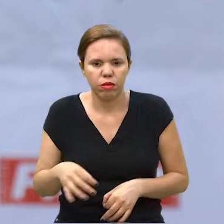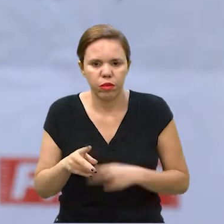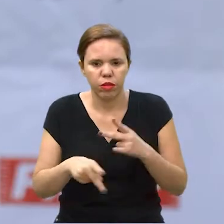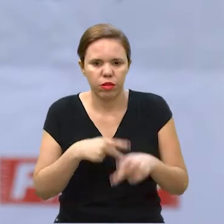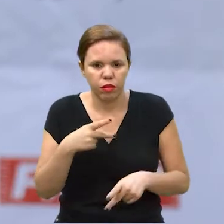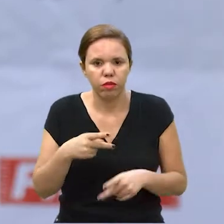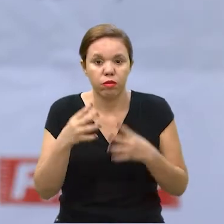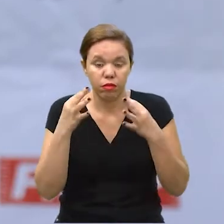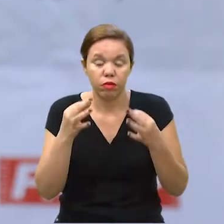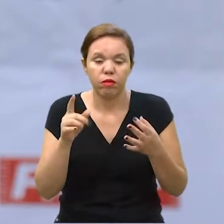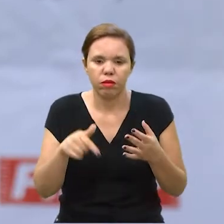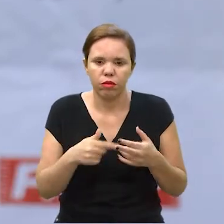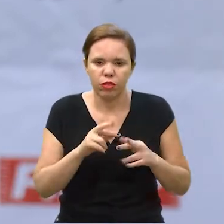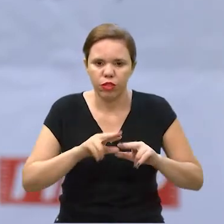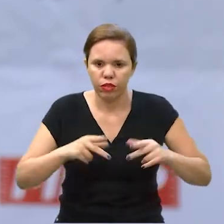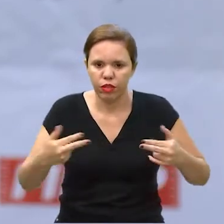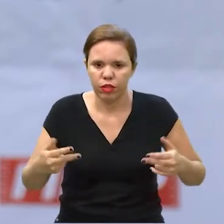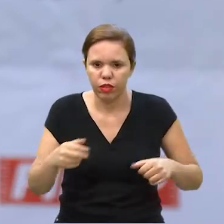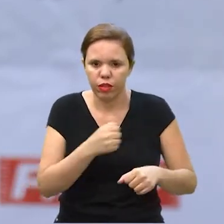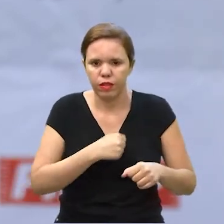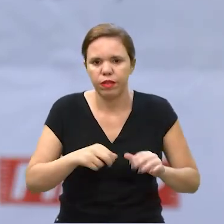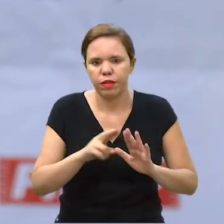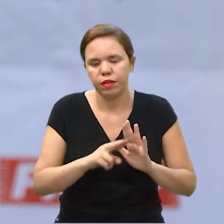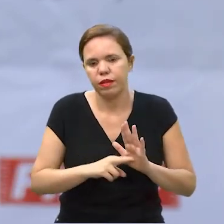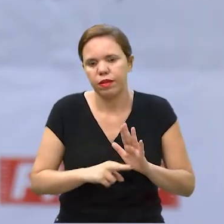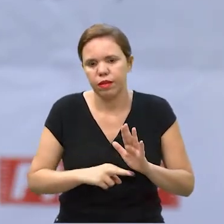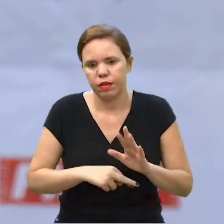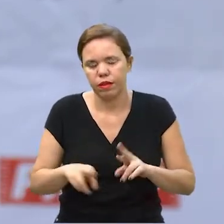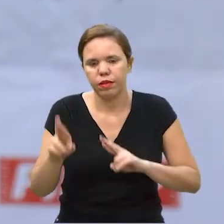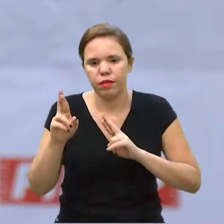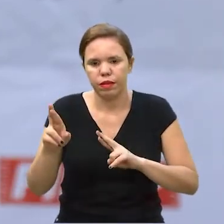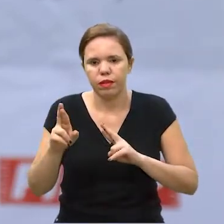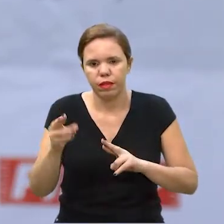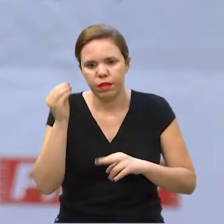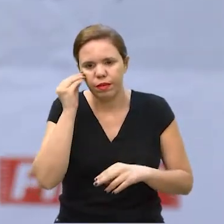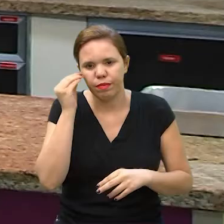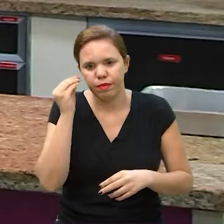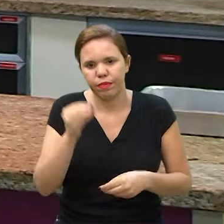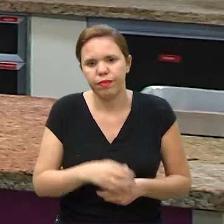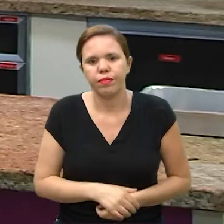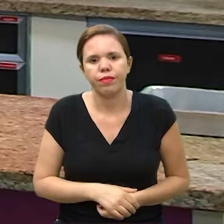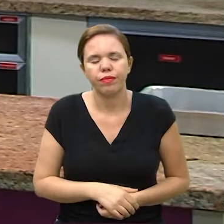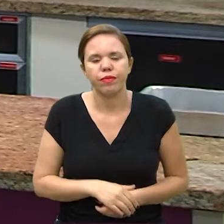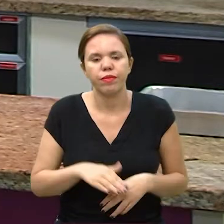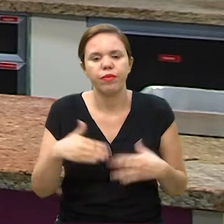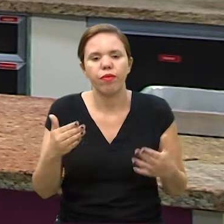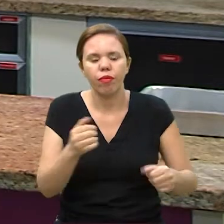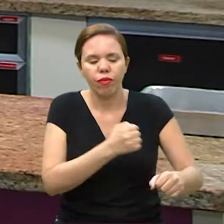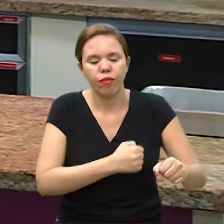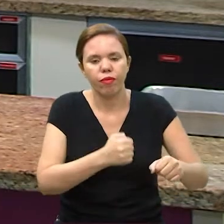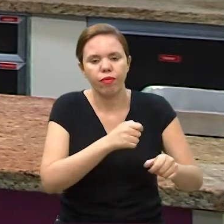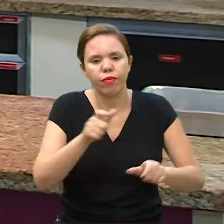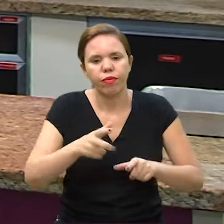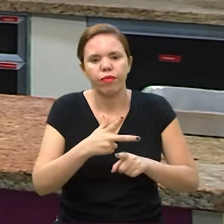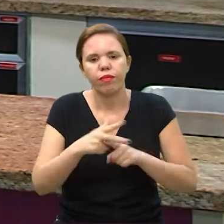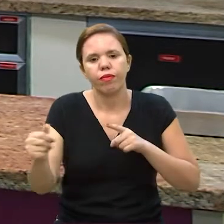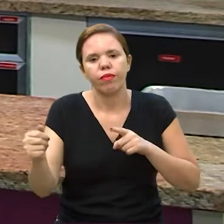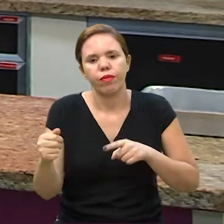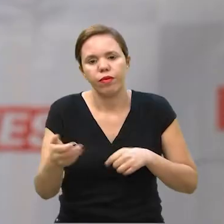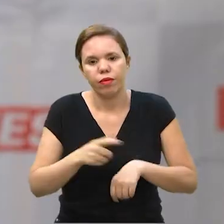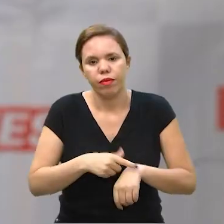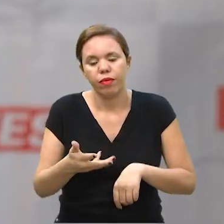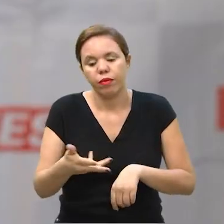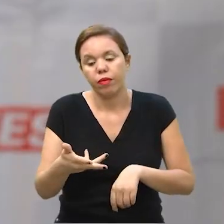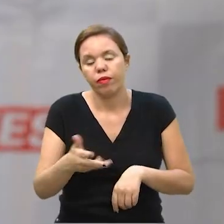bem antenado aí com várias receitas e eu espero degustá-las. Será que os cozinheiros vão vencer a corrida do